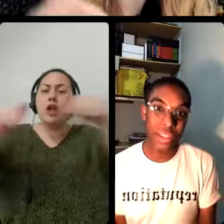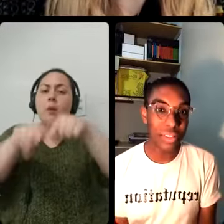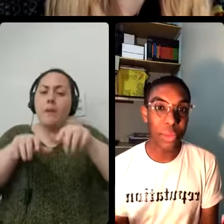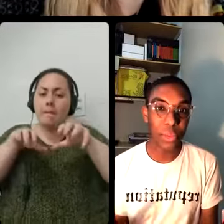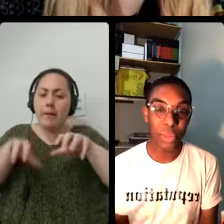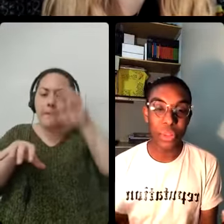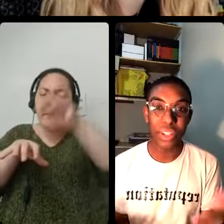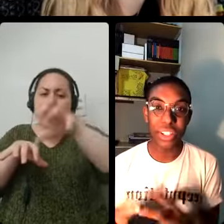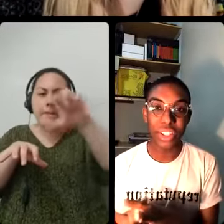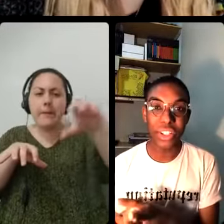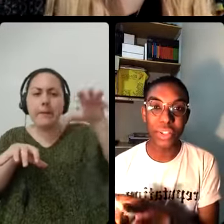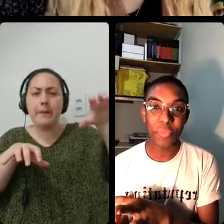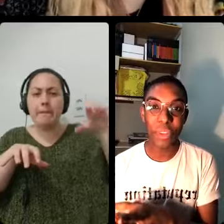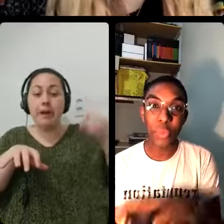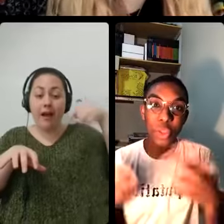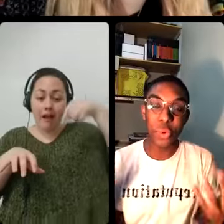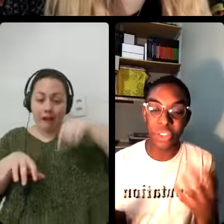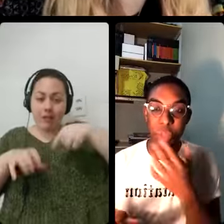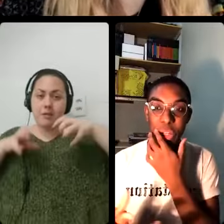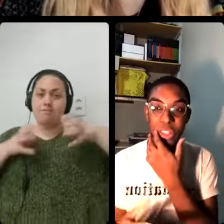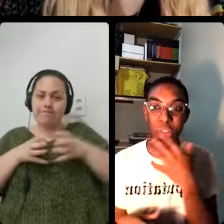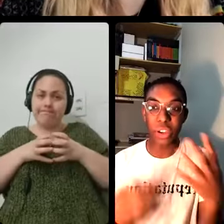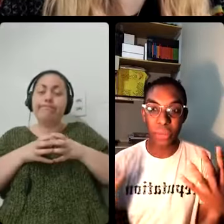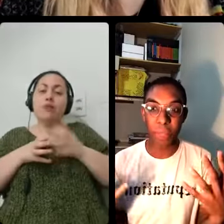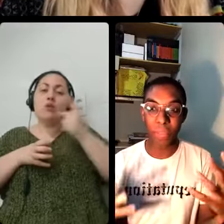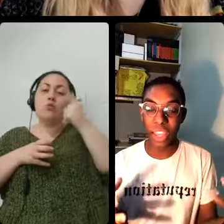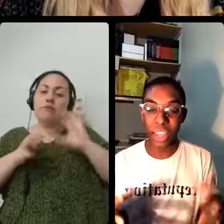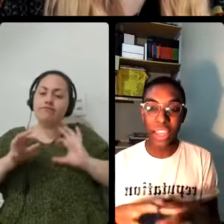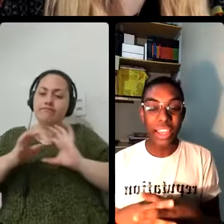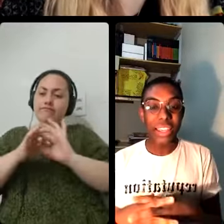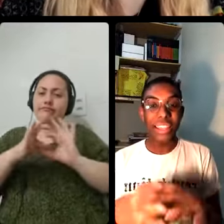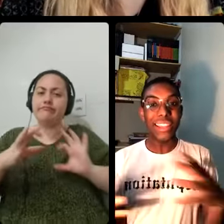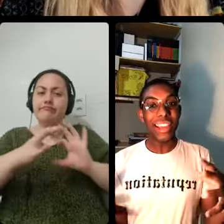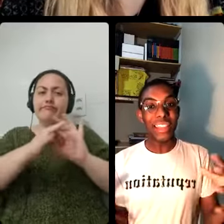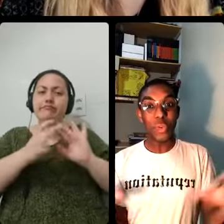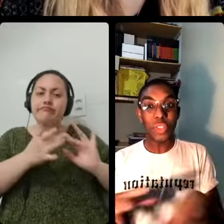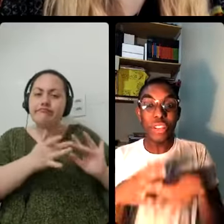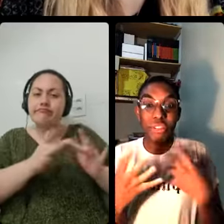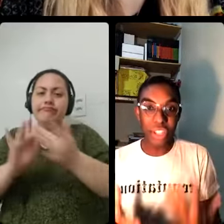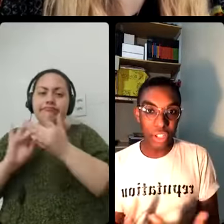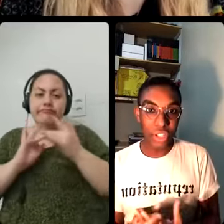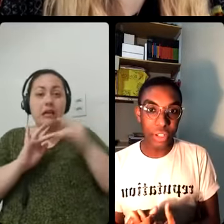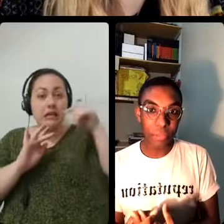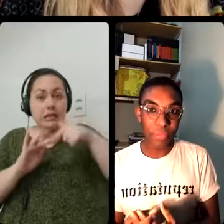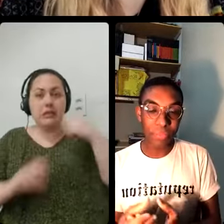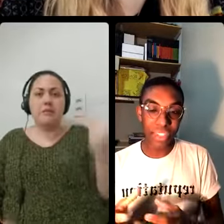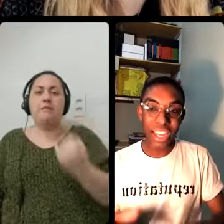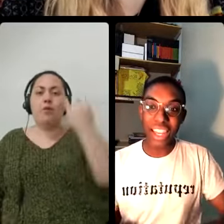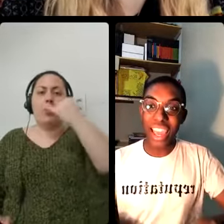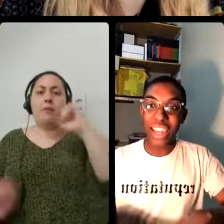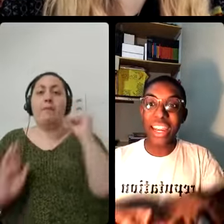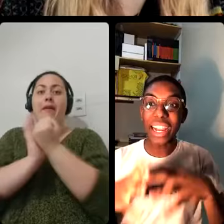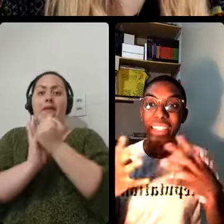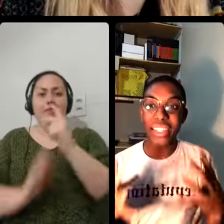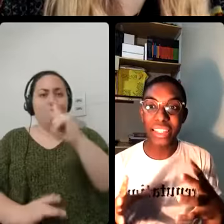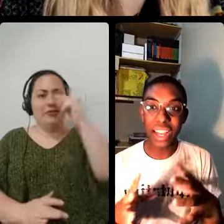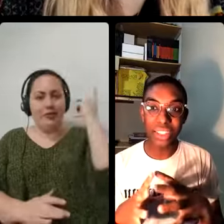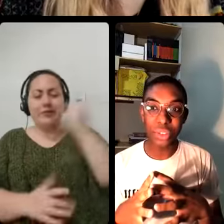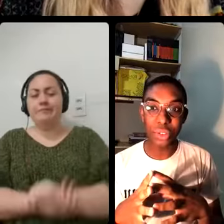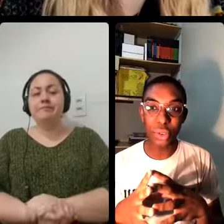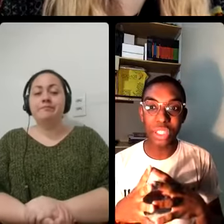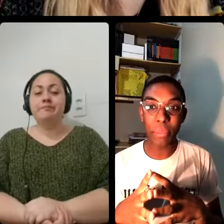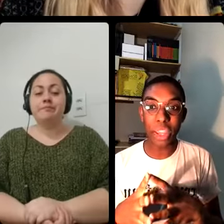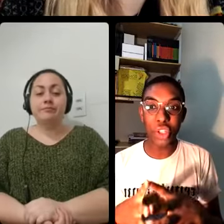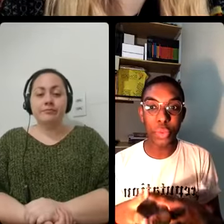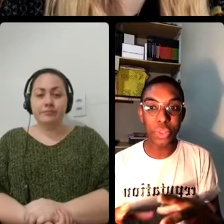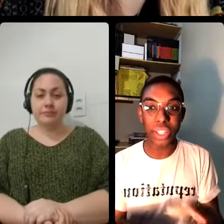Então isso é muito importante e muito importante para a história, né? E aí o dia 20 ele é